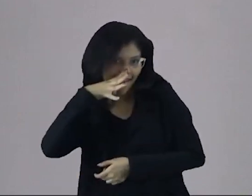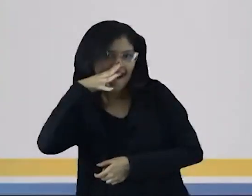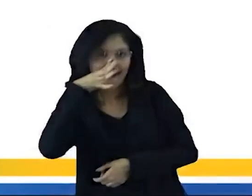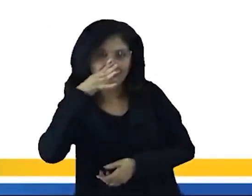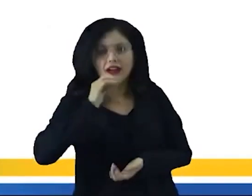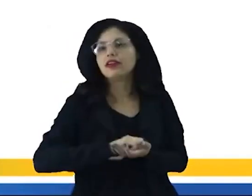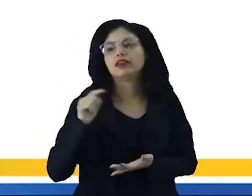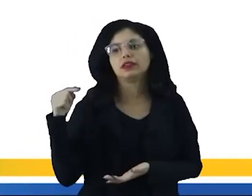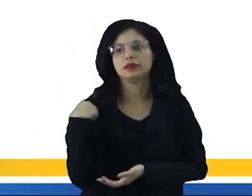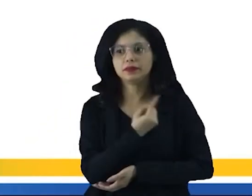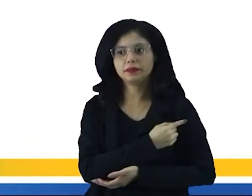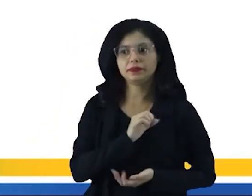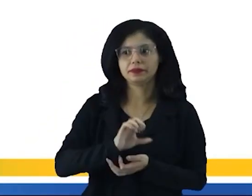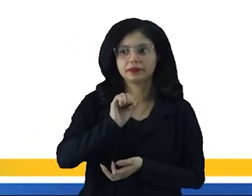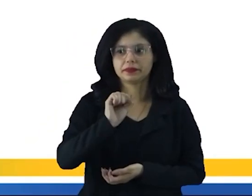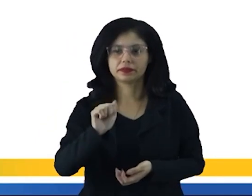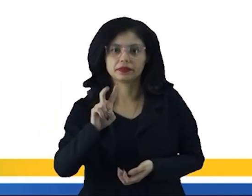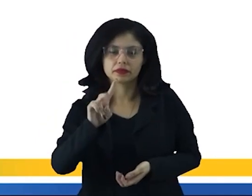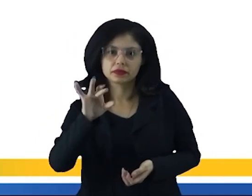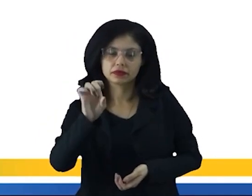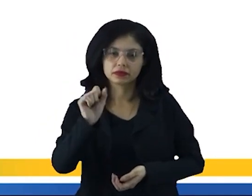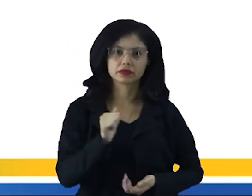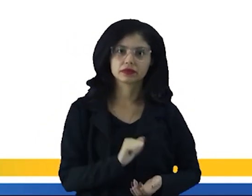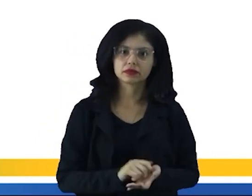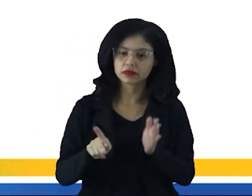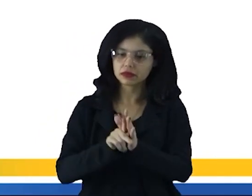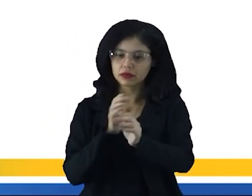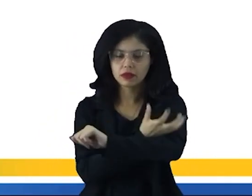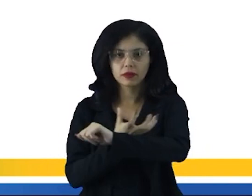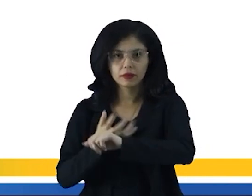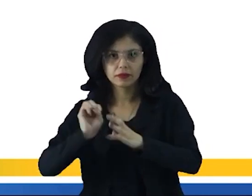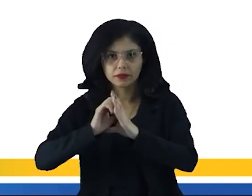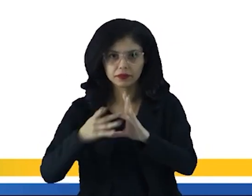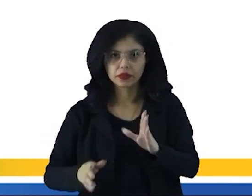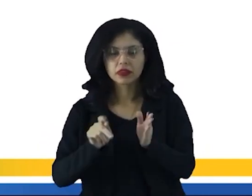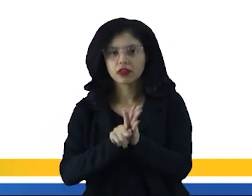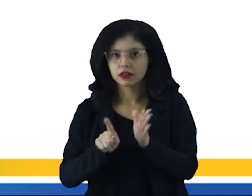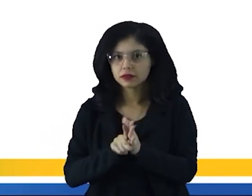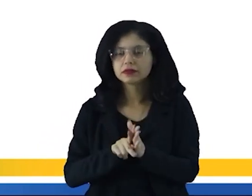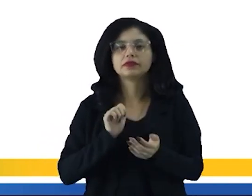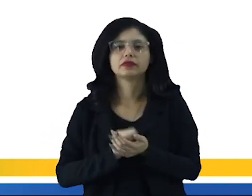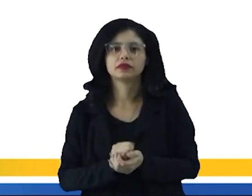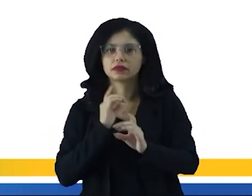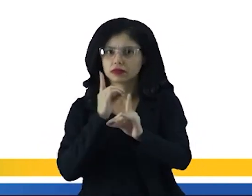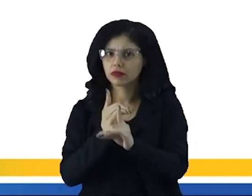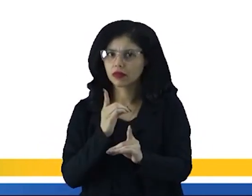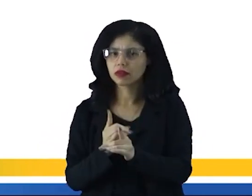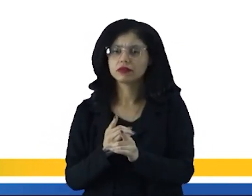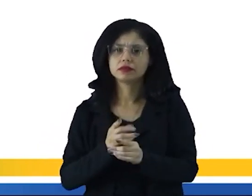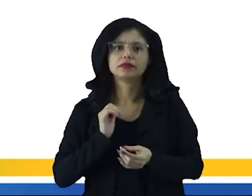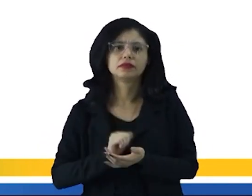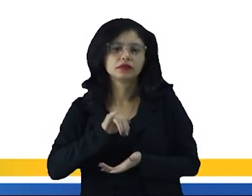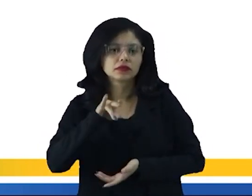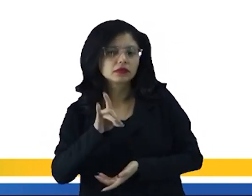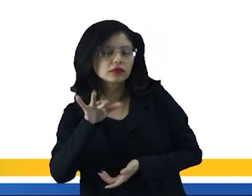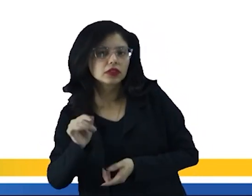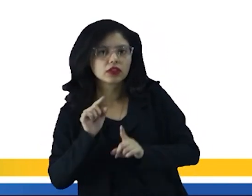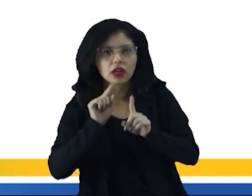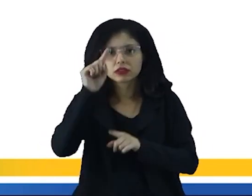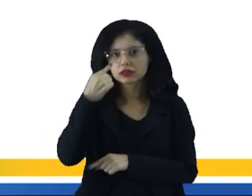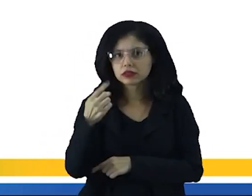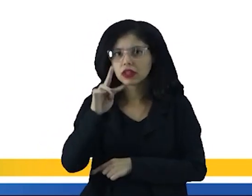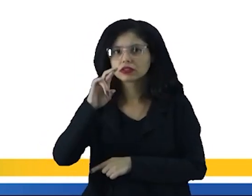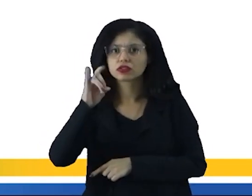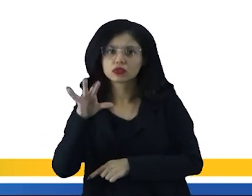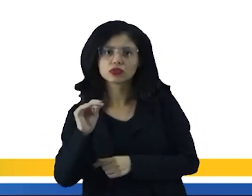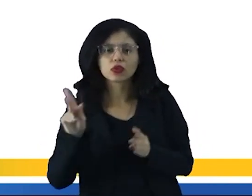nós estamos falando aí das savanas, um tipo de vegetação caracterizado por localizar-se em áreas de média latitude,